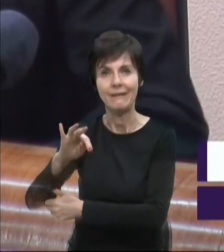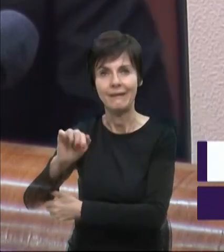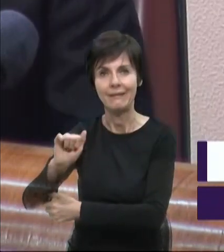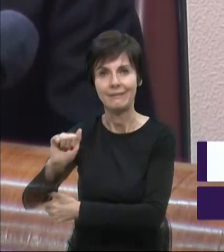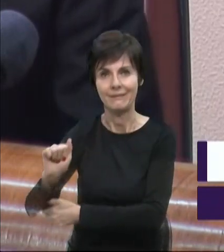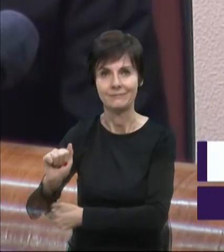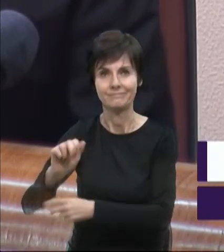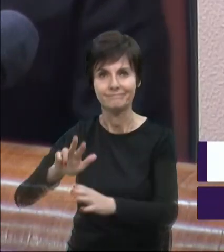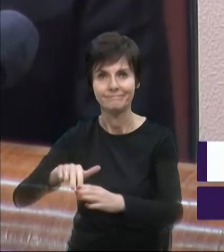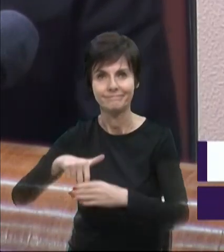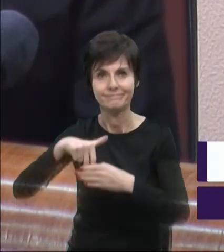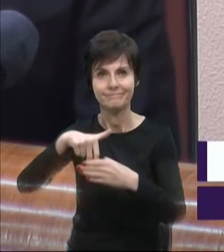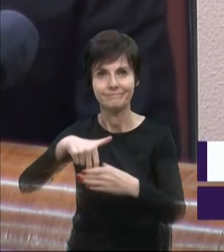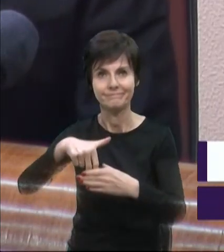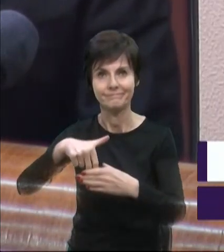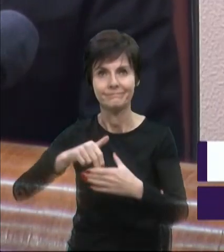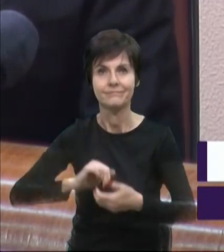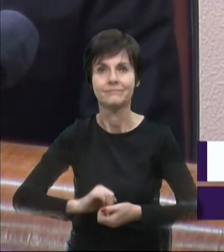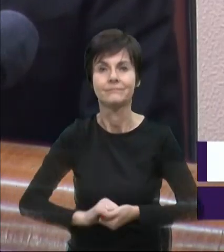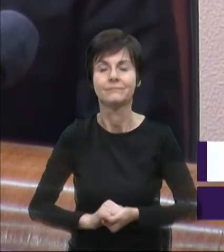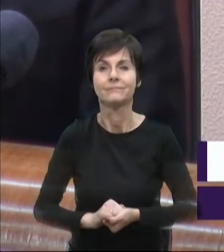Amiliato.